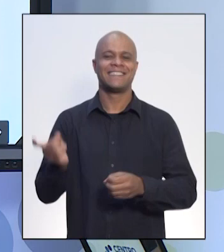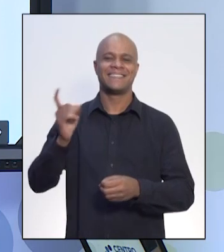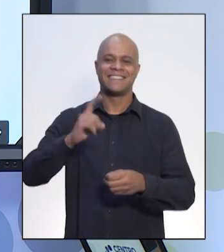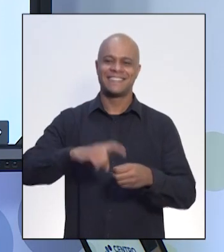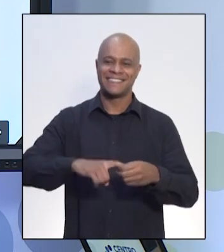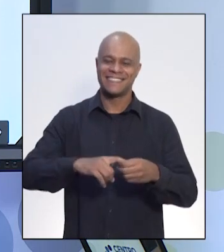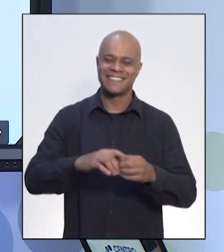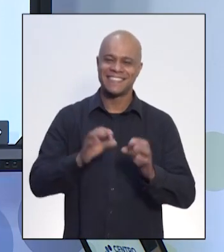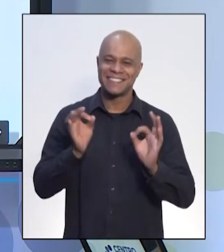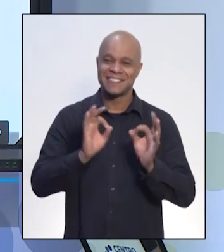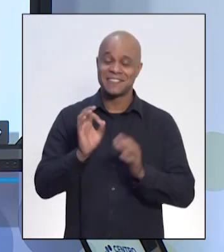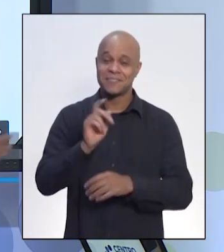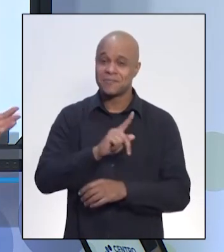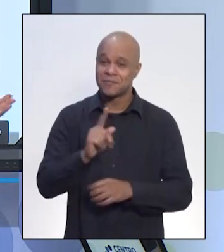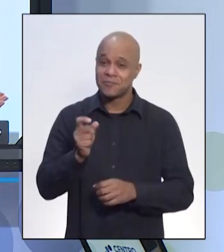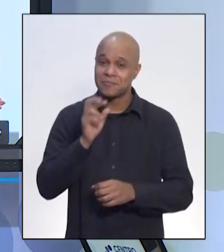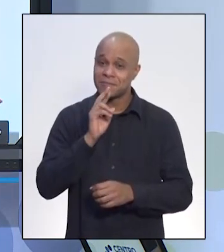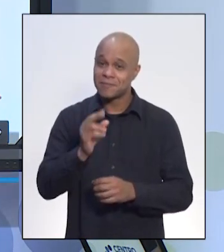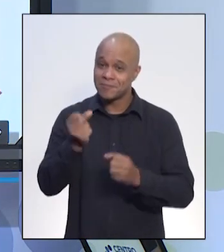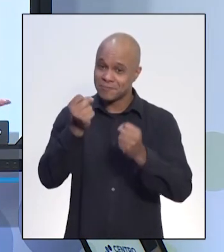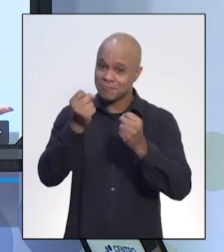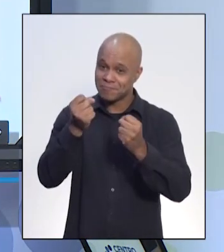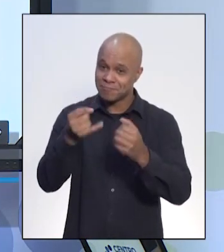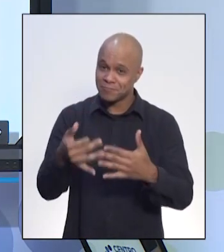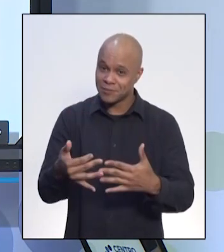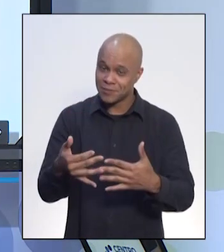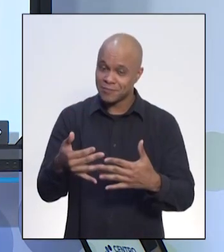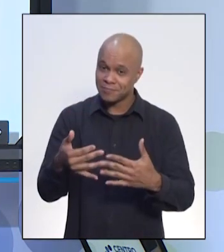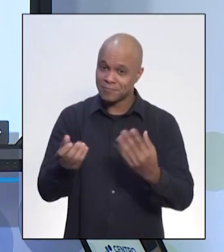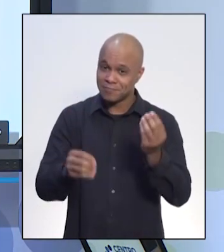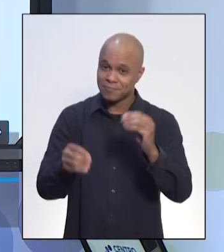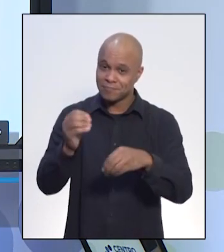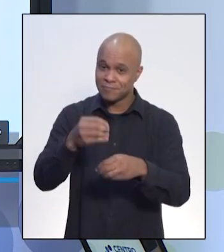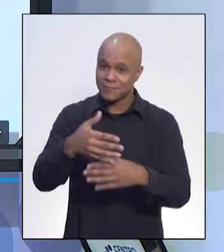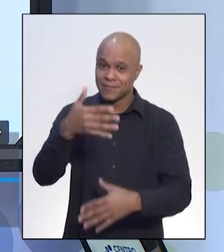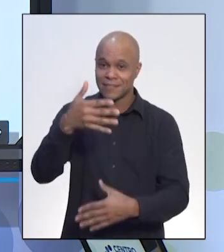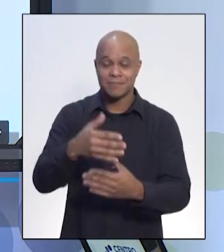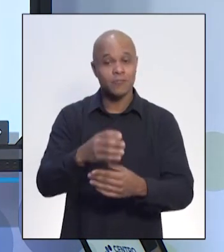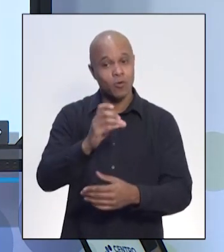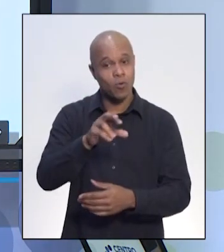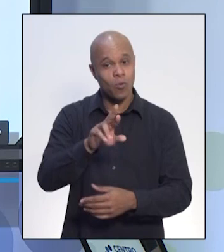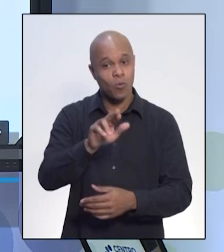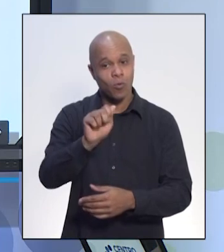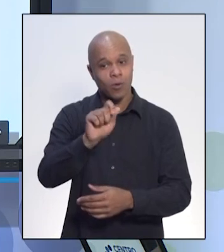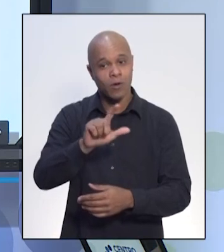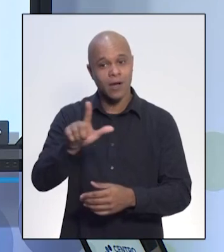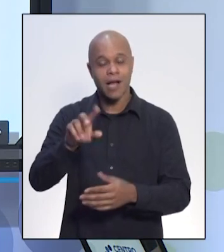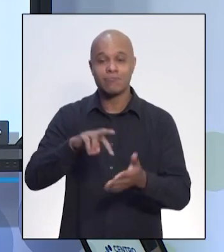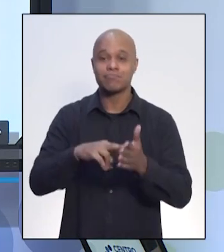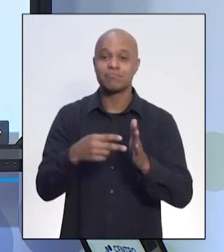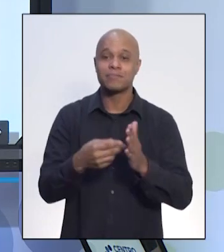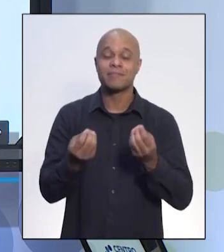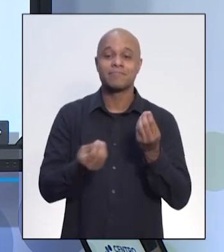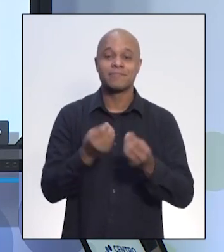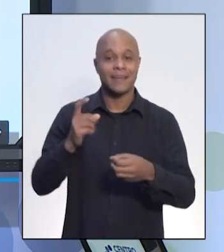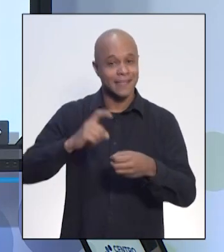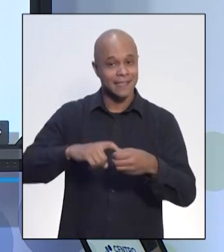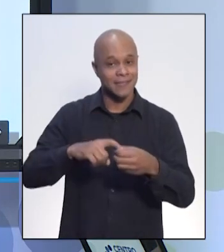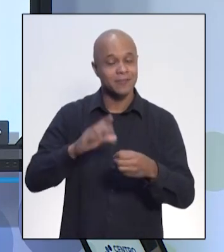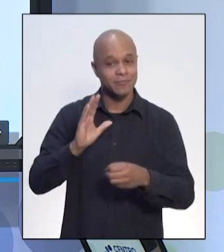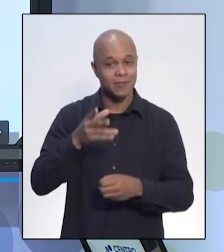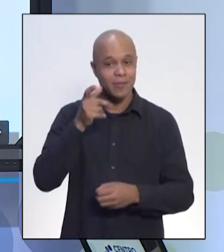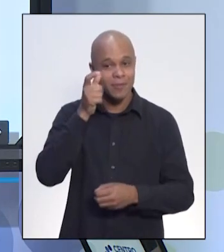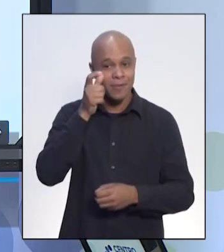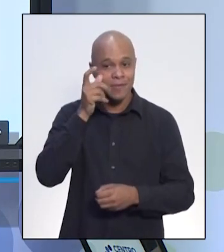Voltamos. E aí, professora Inês, eles responderam que é um curral? Quem é da cidade, que nem eu, pode ser que não saiba, né? Agora, quem é do interior é mais comum lá no